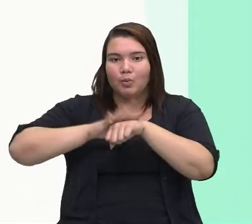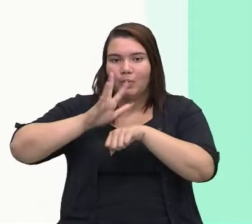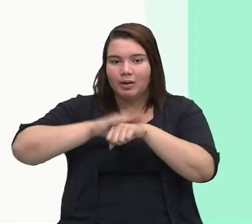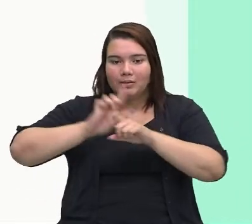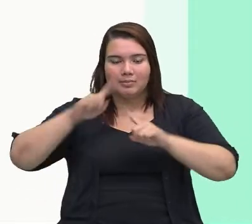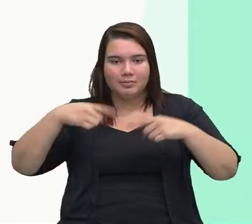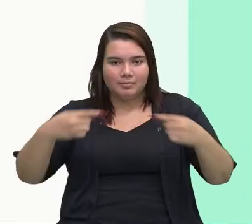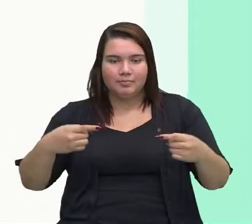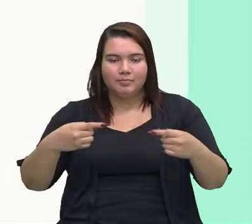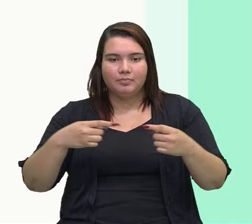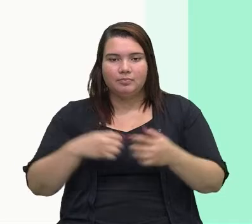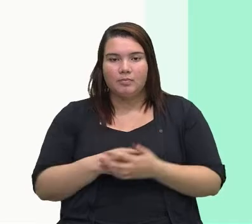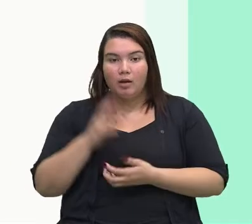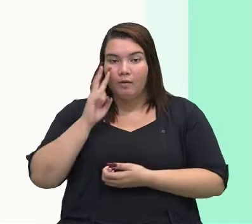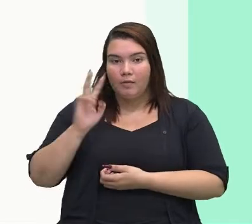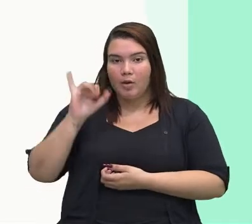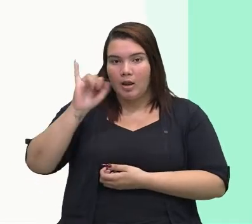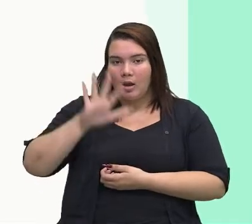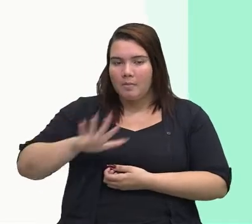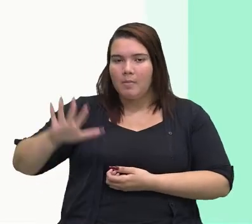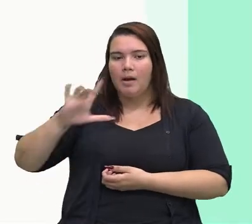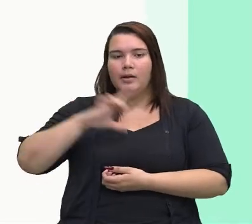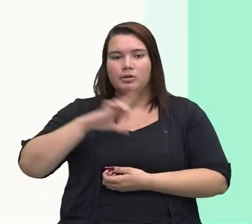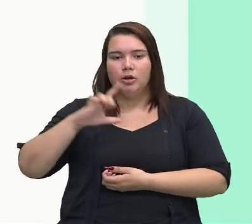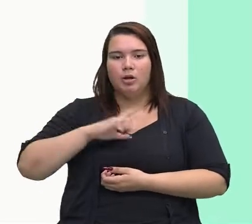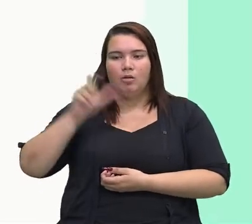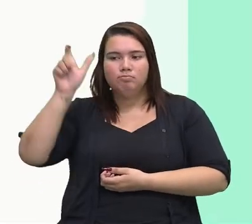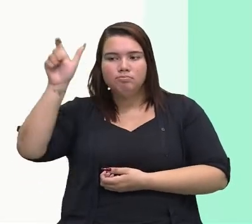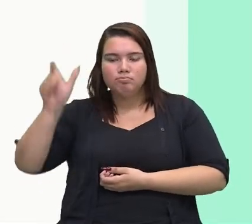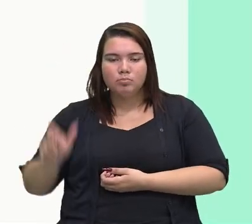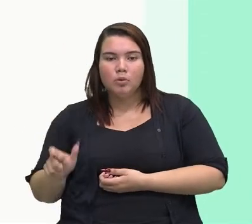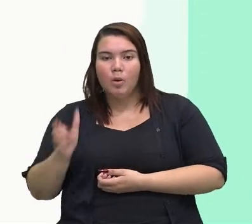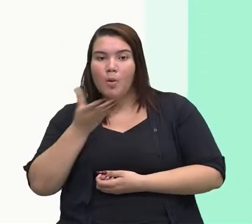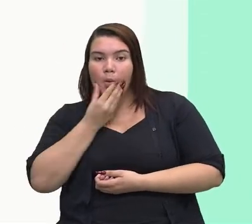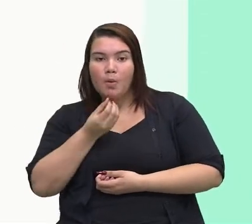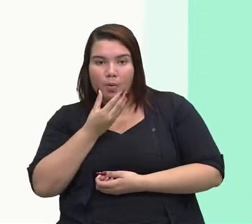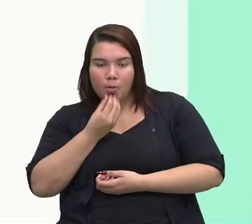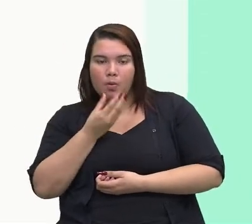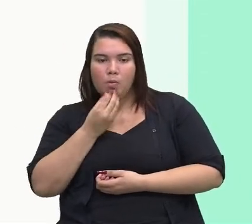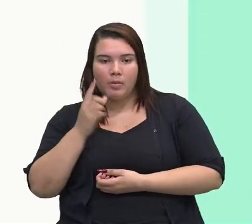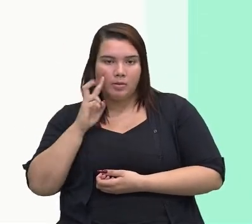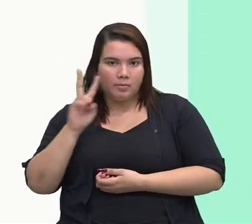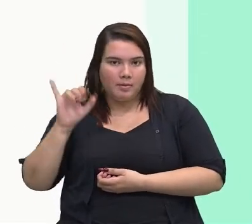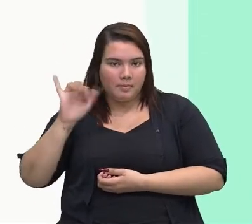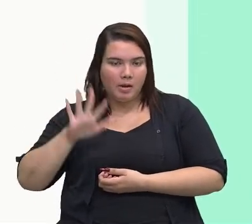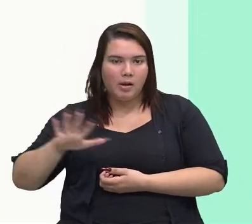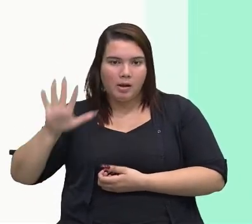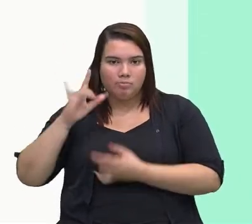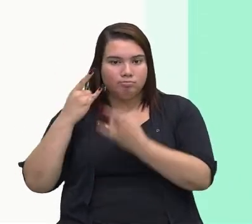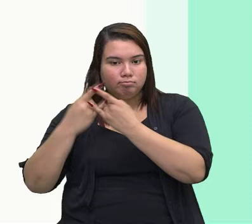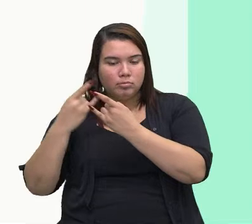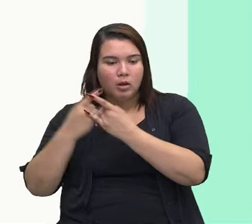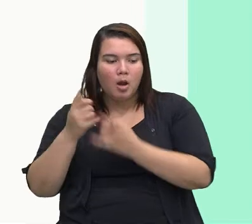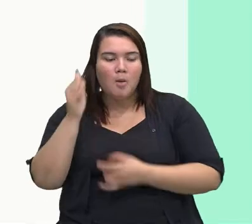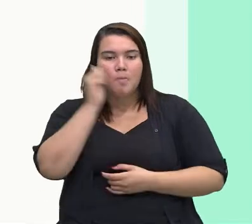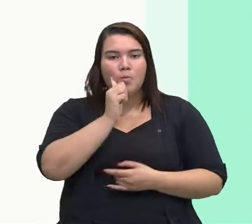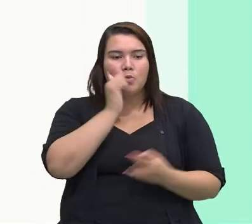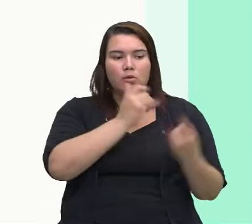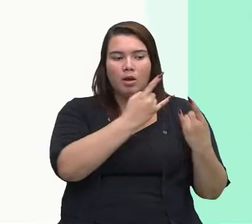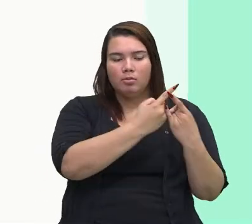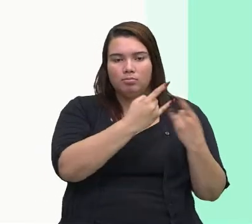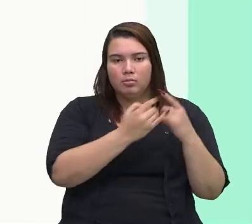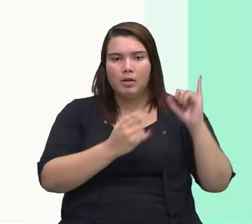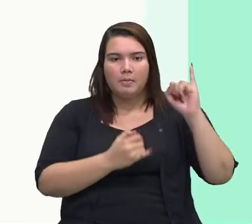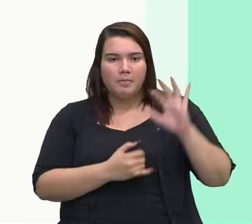Então a gente observa aí, na imagem, você tem ali o preservativo masculino, identificado lá, e o preservativo feminino.